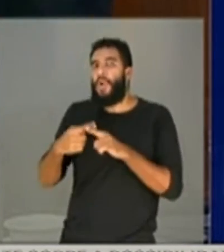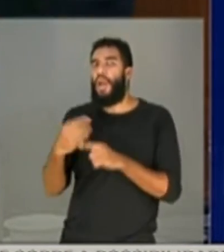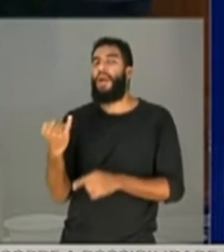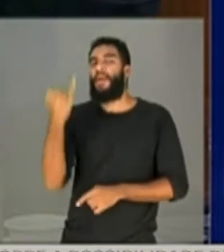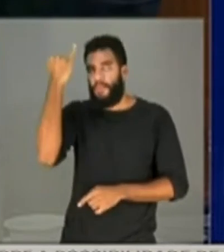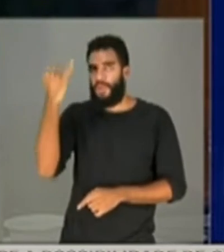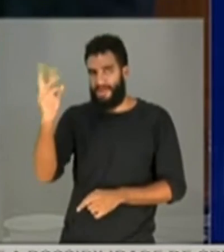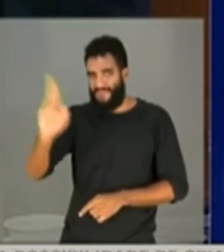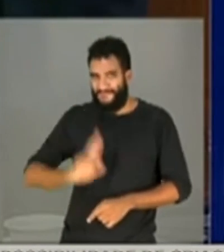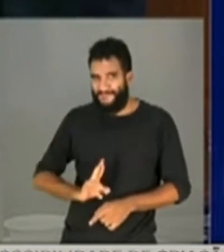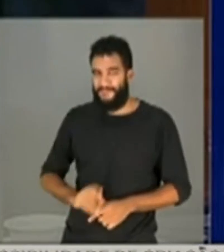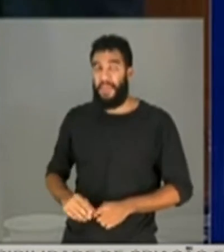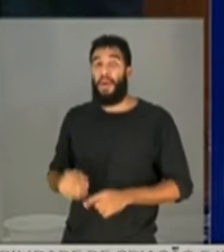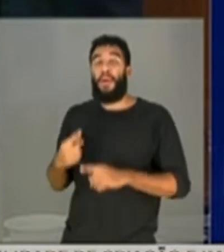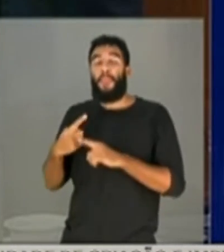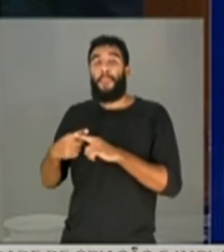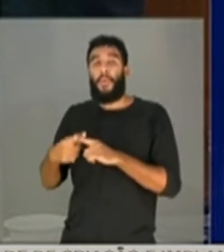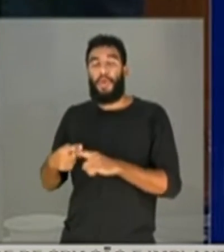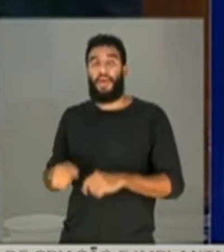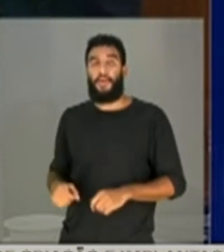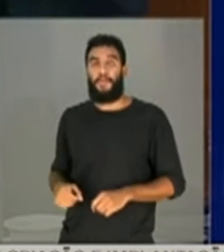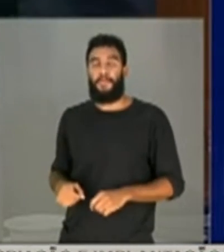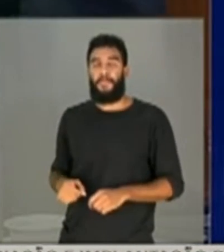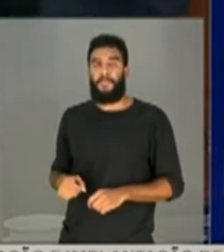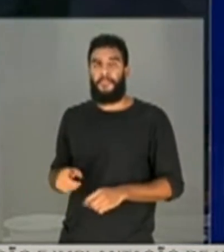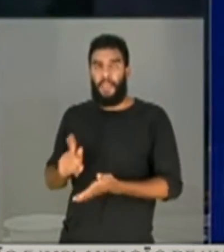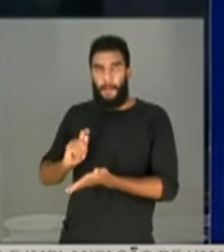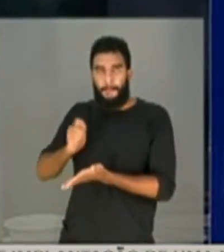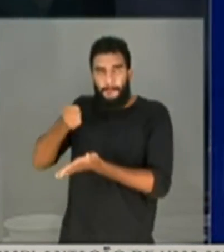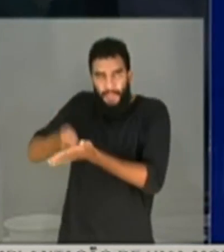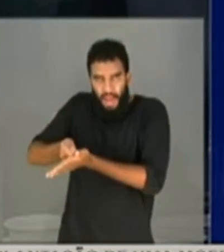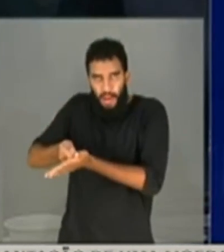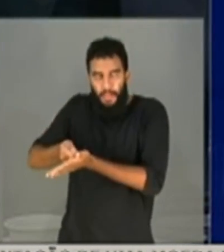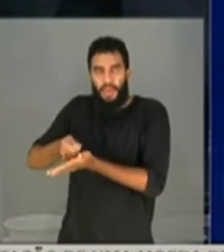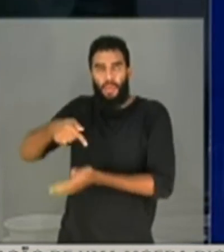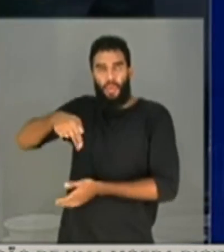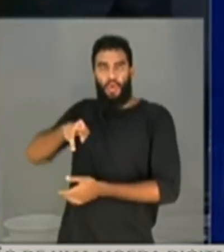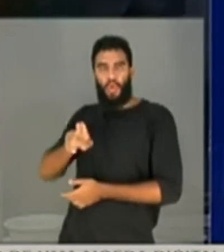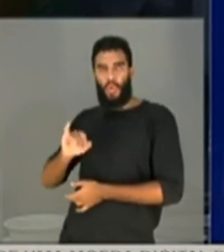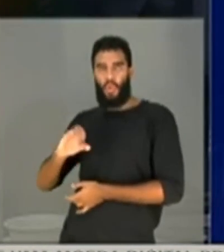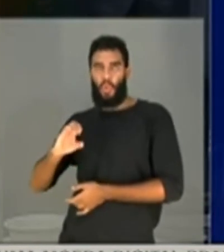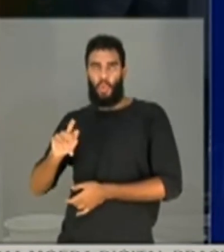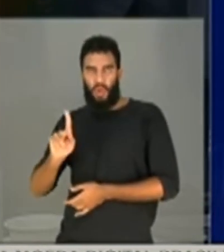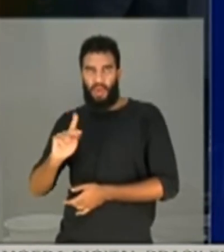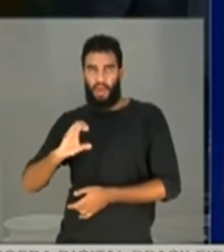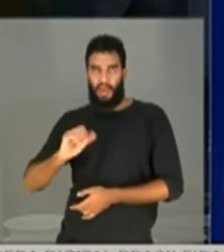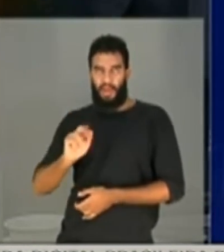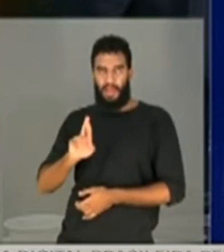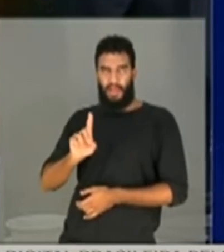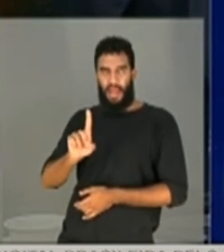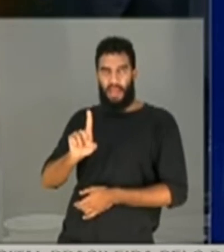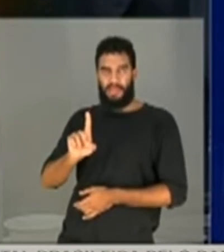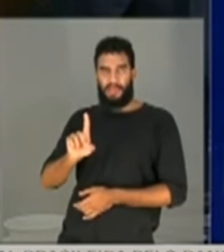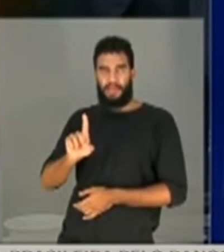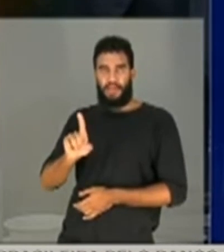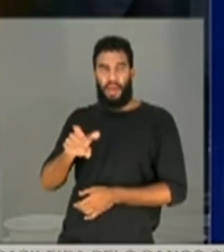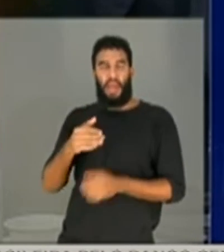presidente? Porque esse tipo de pagamento, senador Humberto, não aparece na quebra de